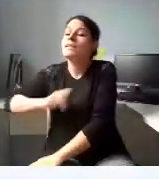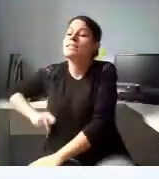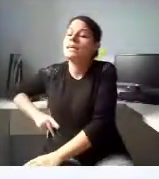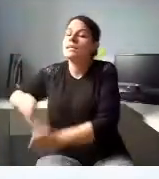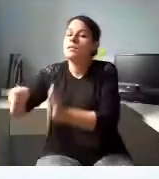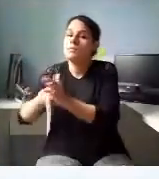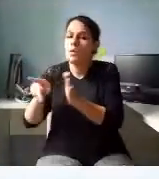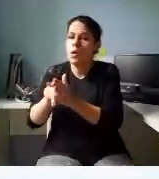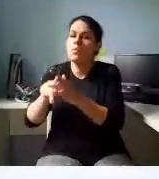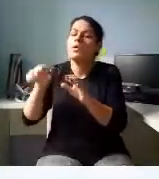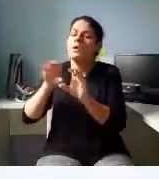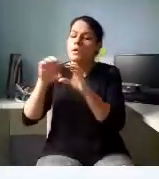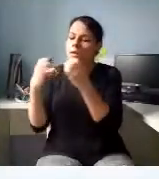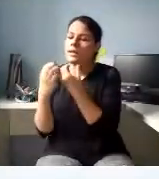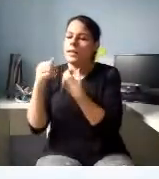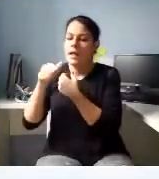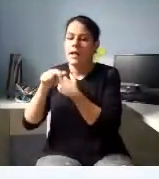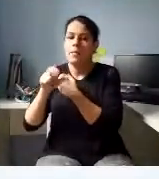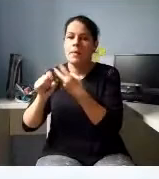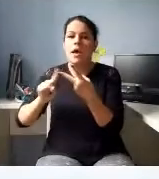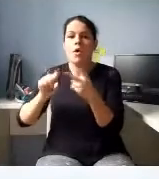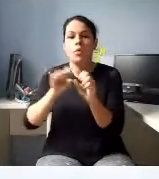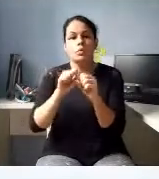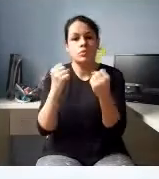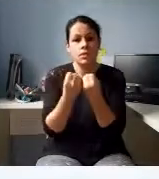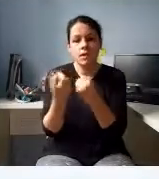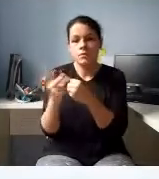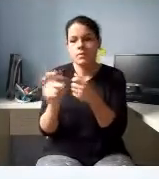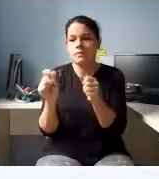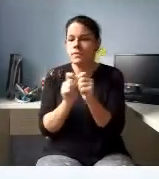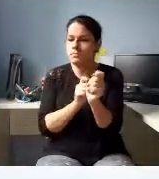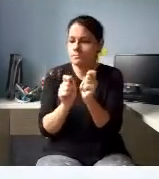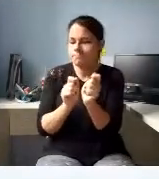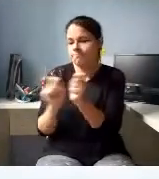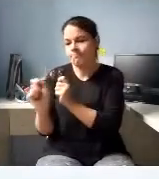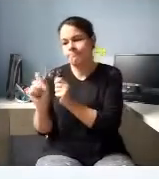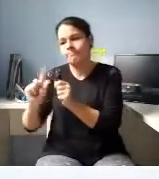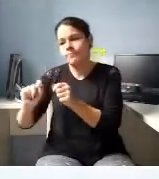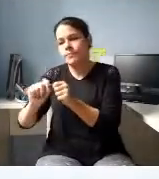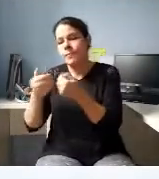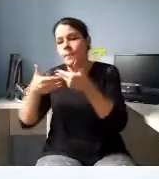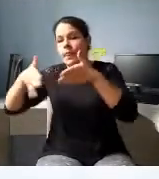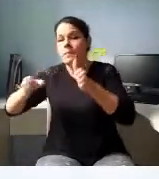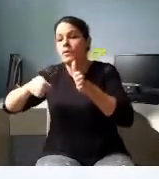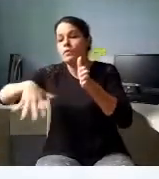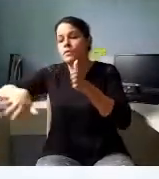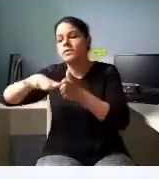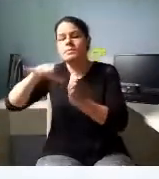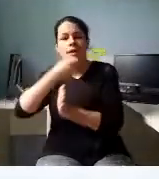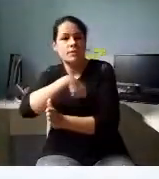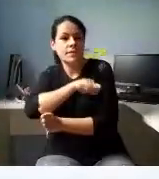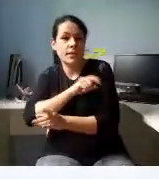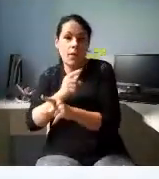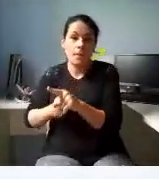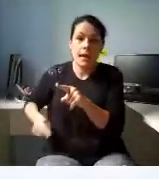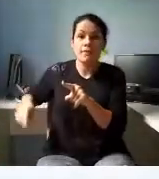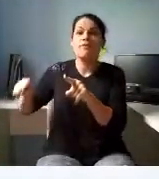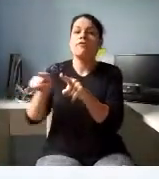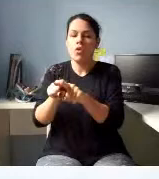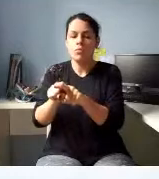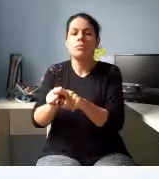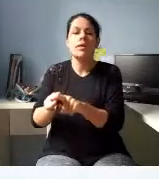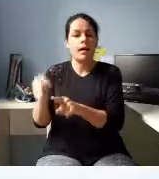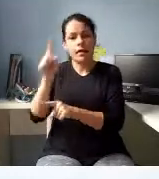do Senado, para tentar uma articulação e uma negociação ali que possa abrir esse espaço fiscal para que ele retome essa questão do